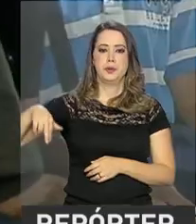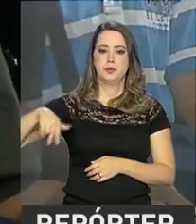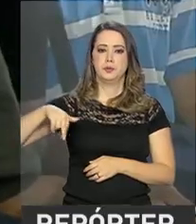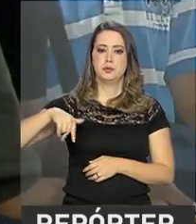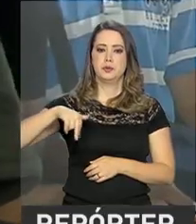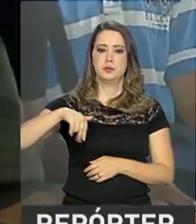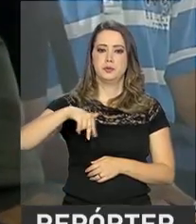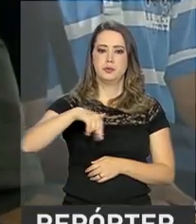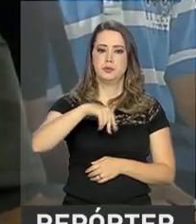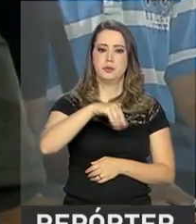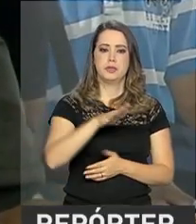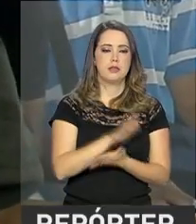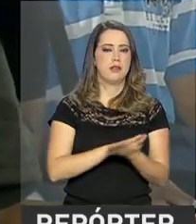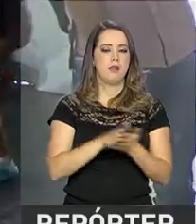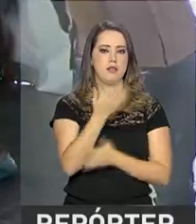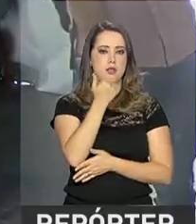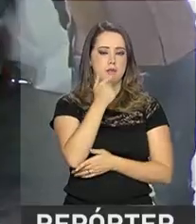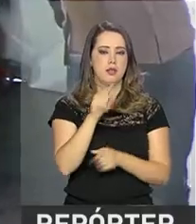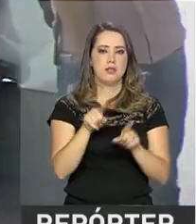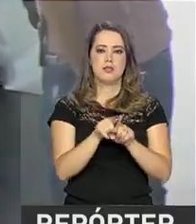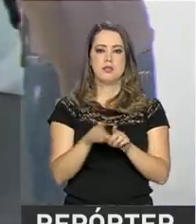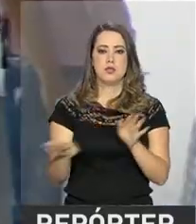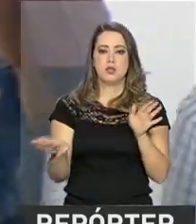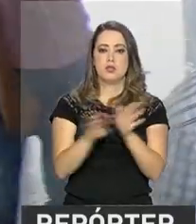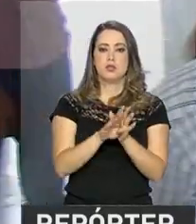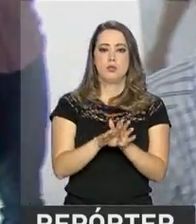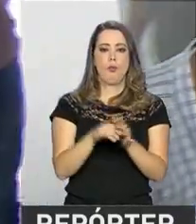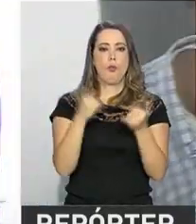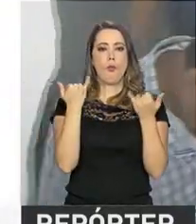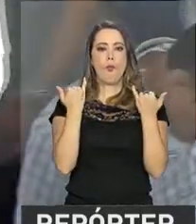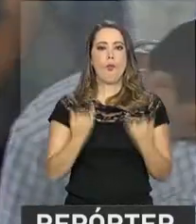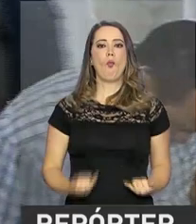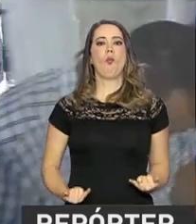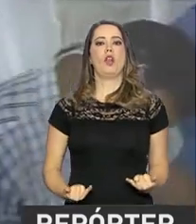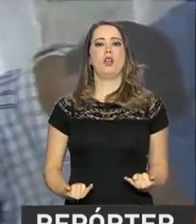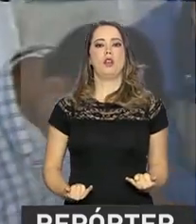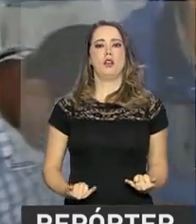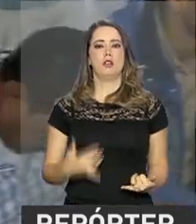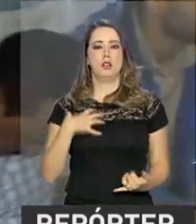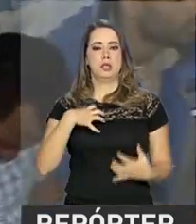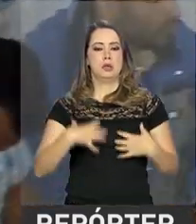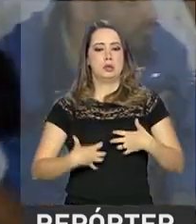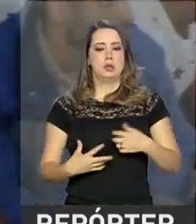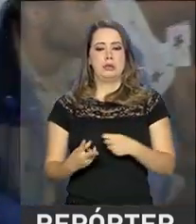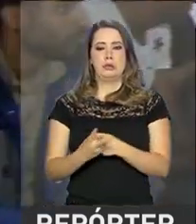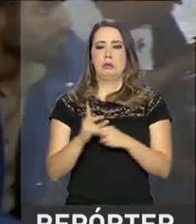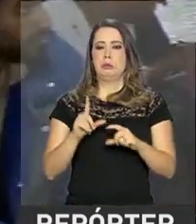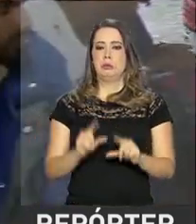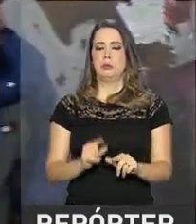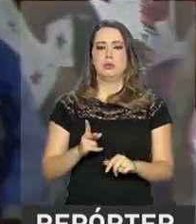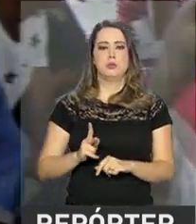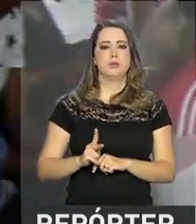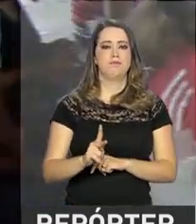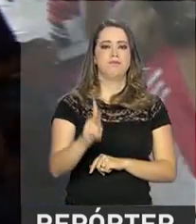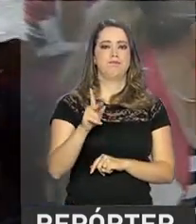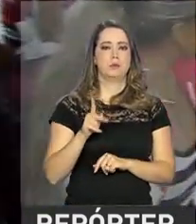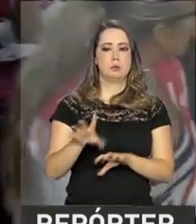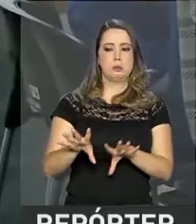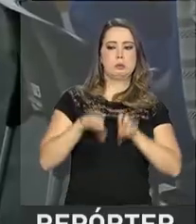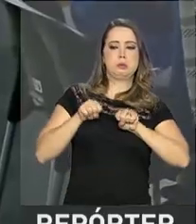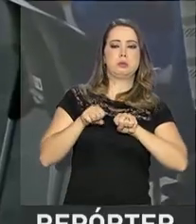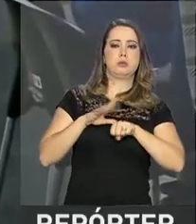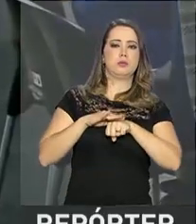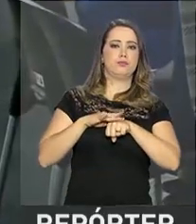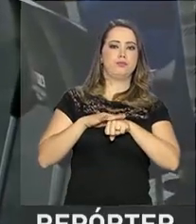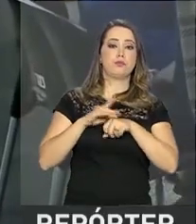sem acesso à alimentação muito chegam diz nutritivos com a imunidade baixa e são alvos constantes das infecções